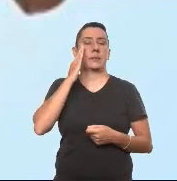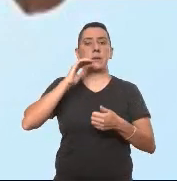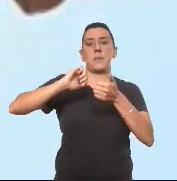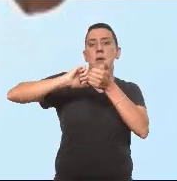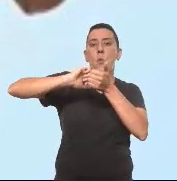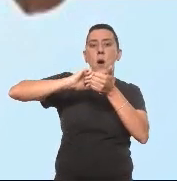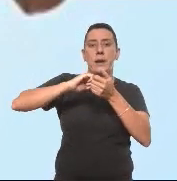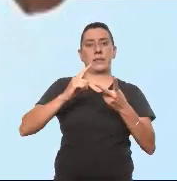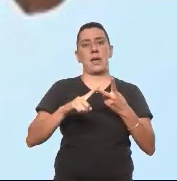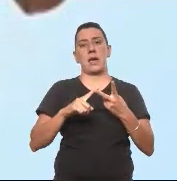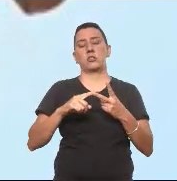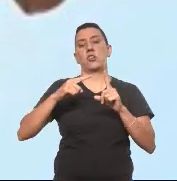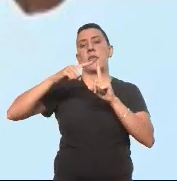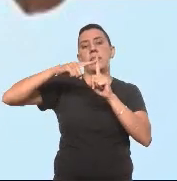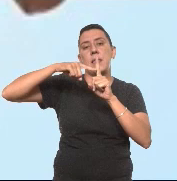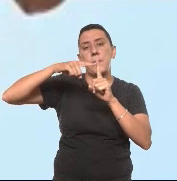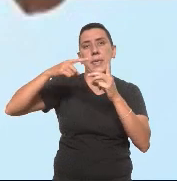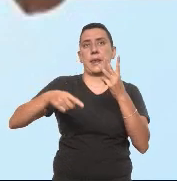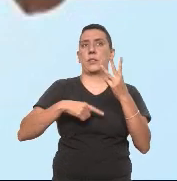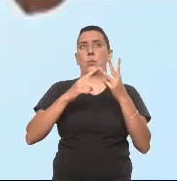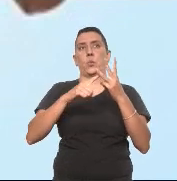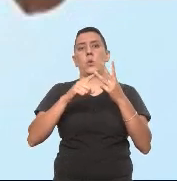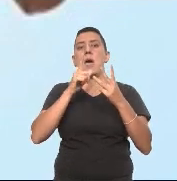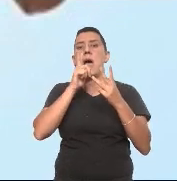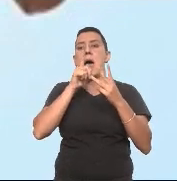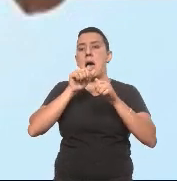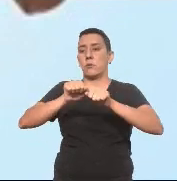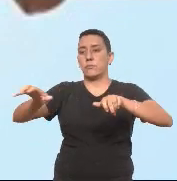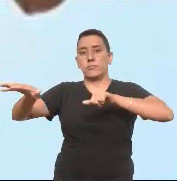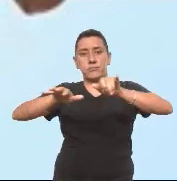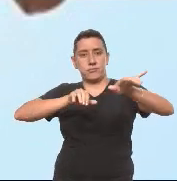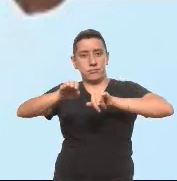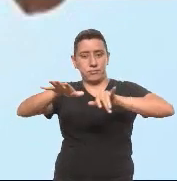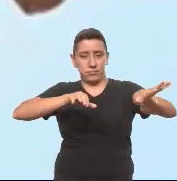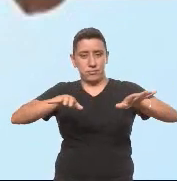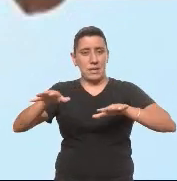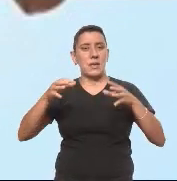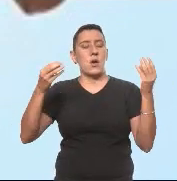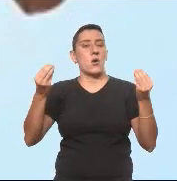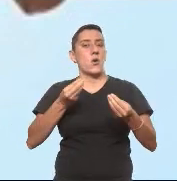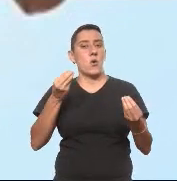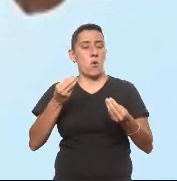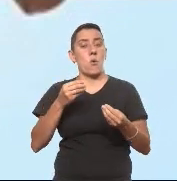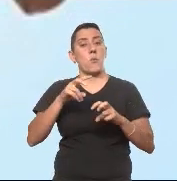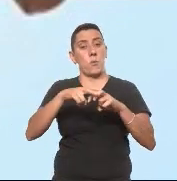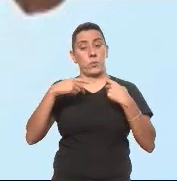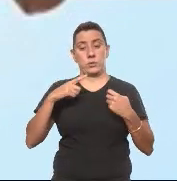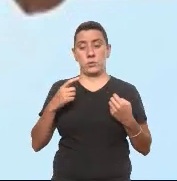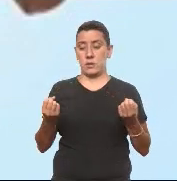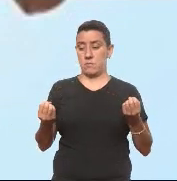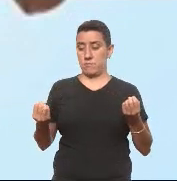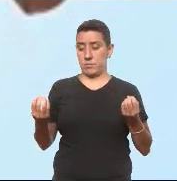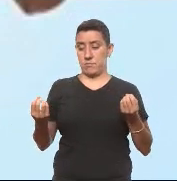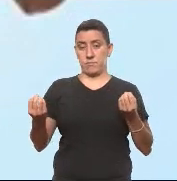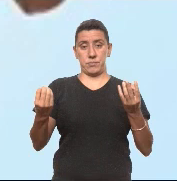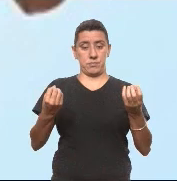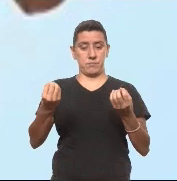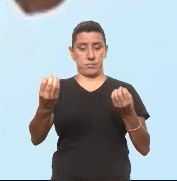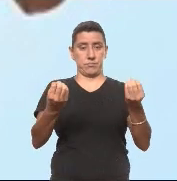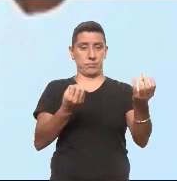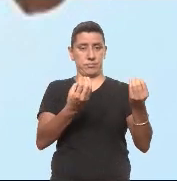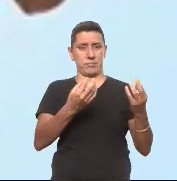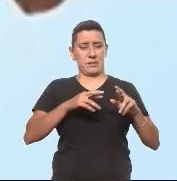água o fluxo da água a temperatura e assim por diante e e eu consigo através de sensores ligados numa rede que